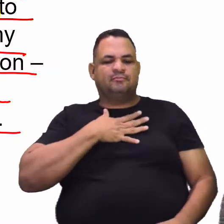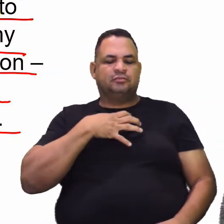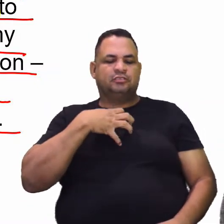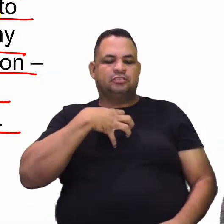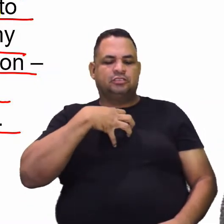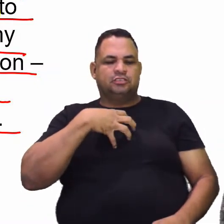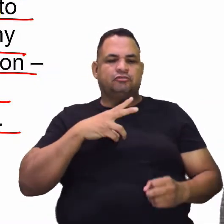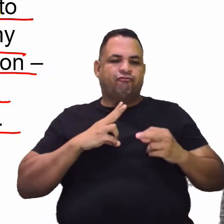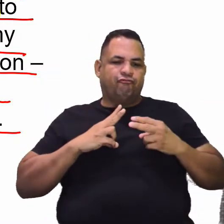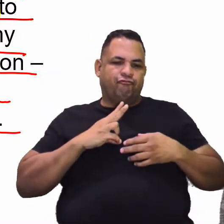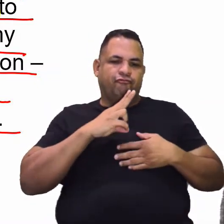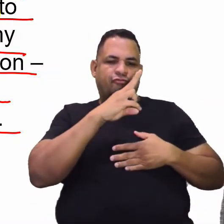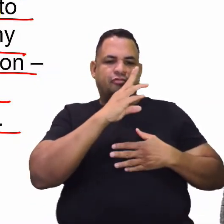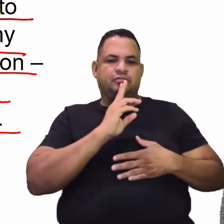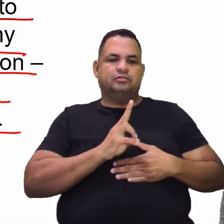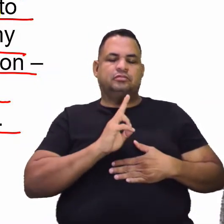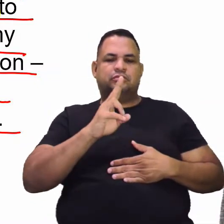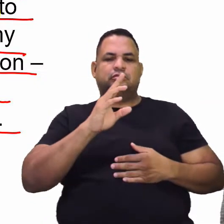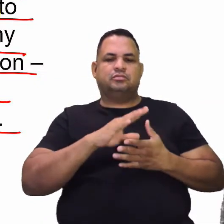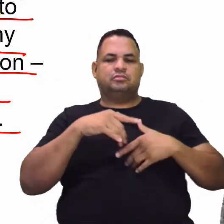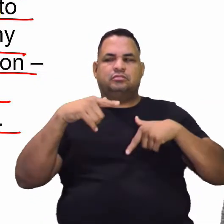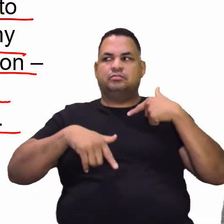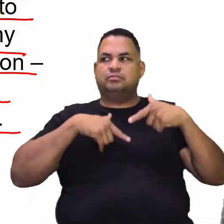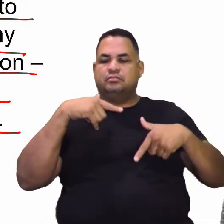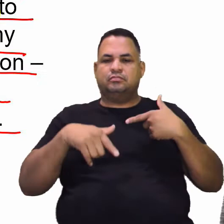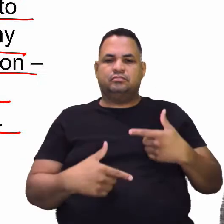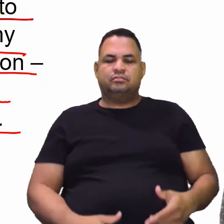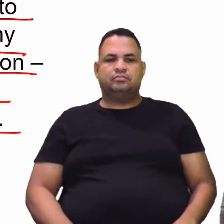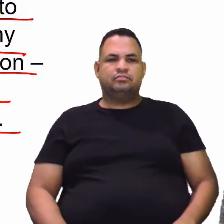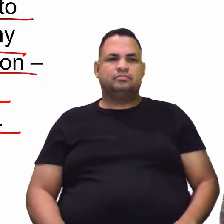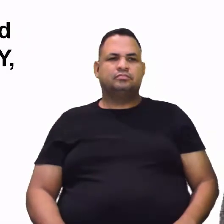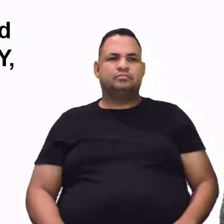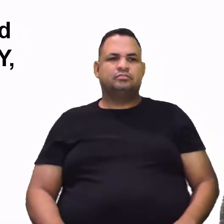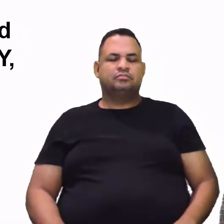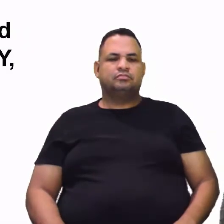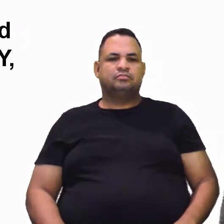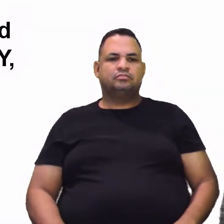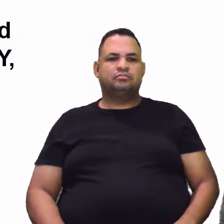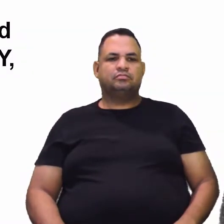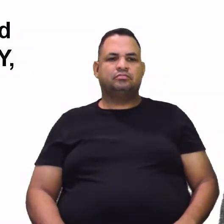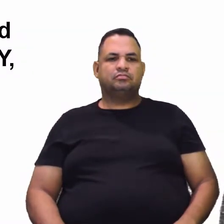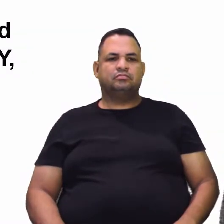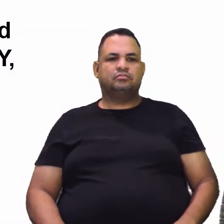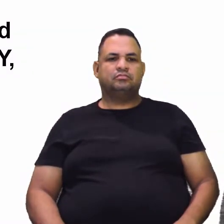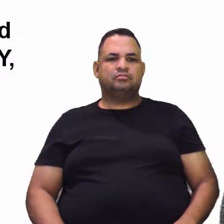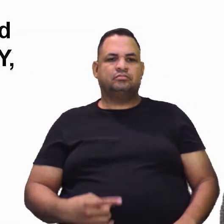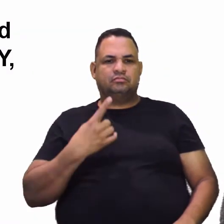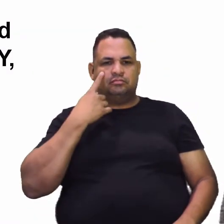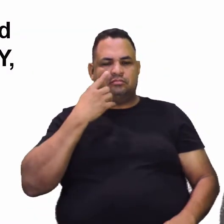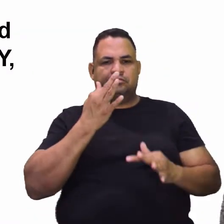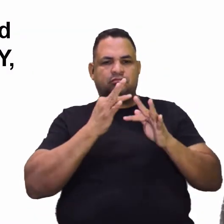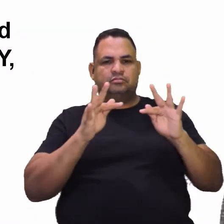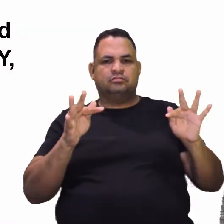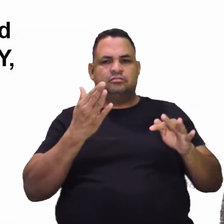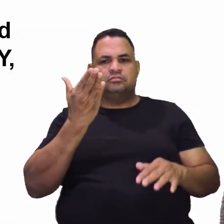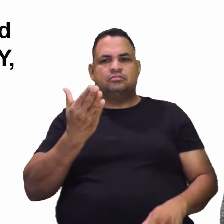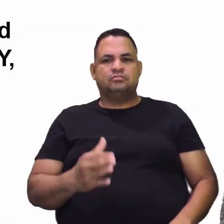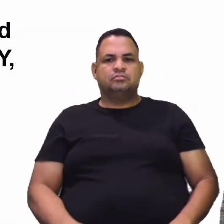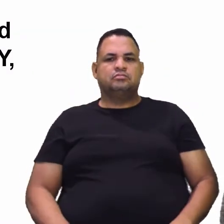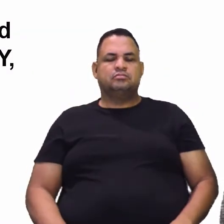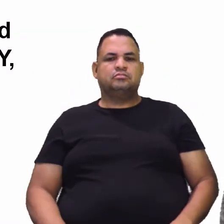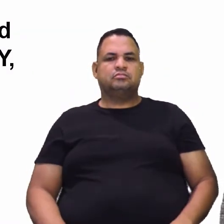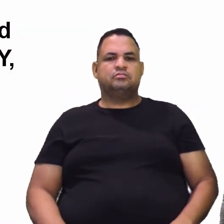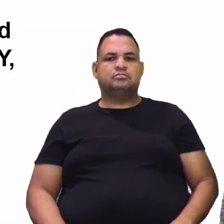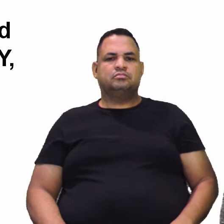me dá energia para continuar minhas atividades. Próxima. Observe a frase, I